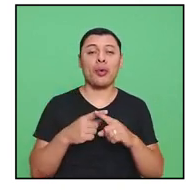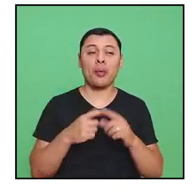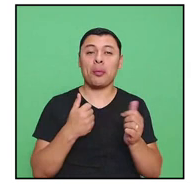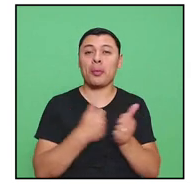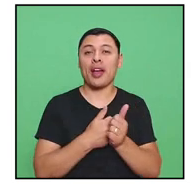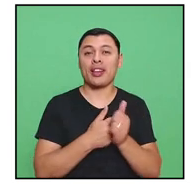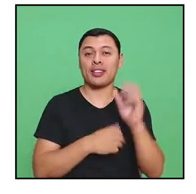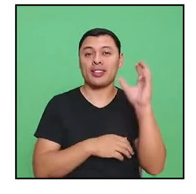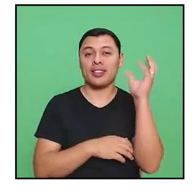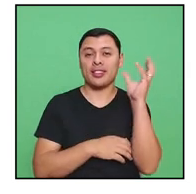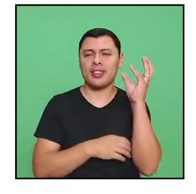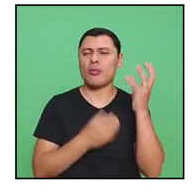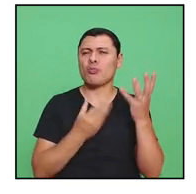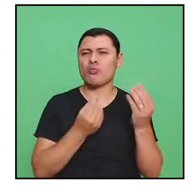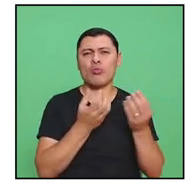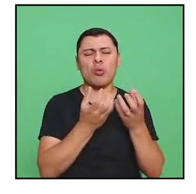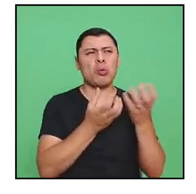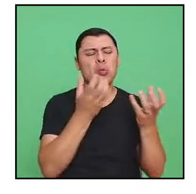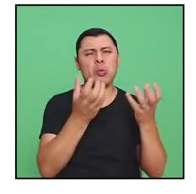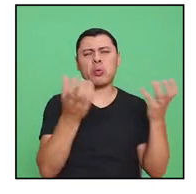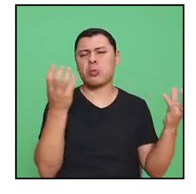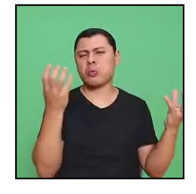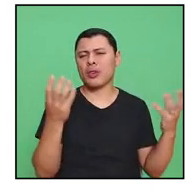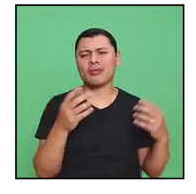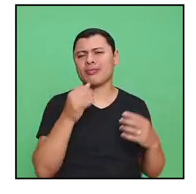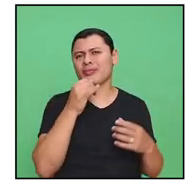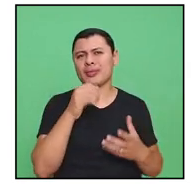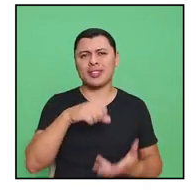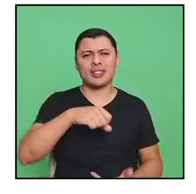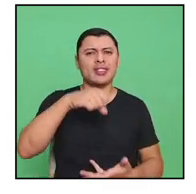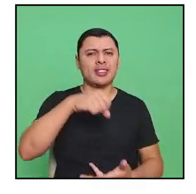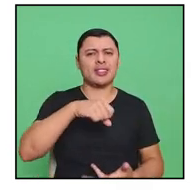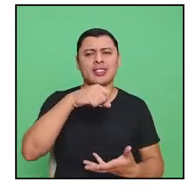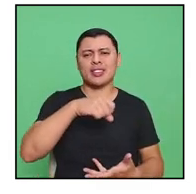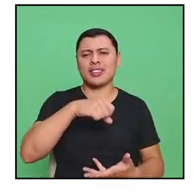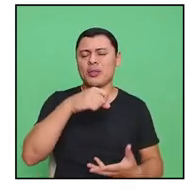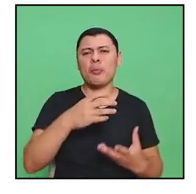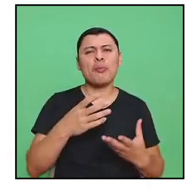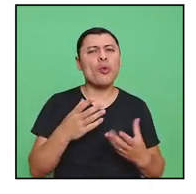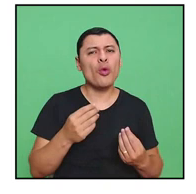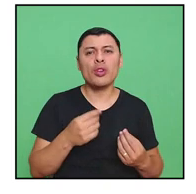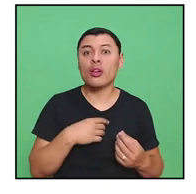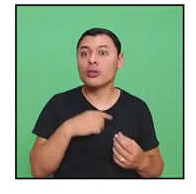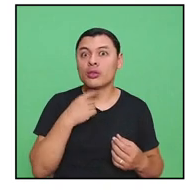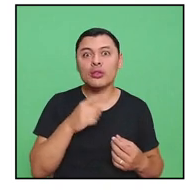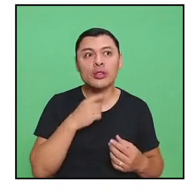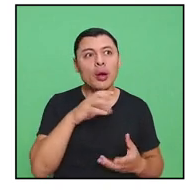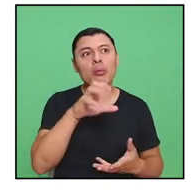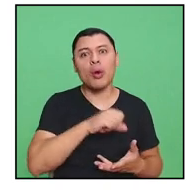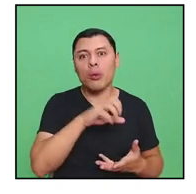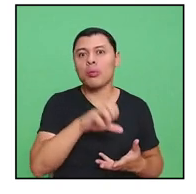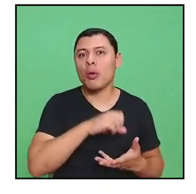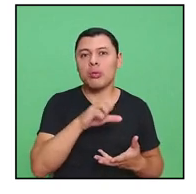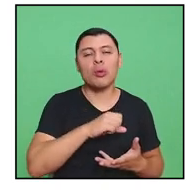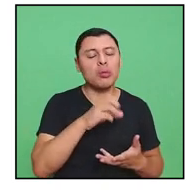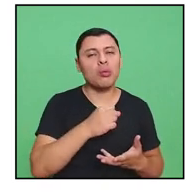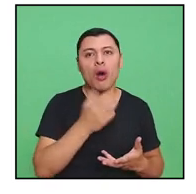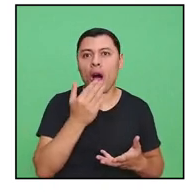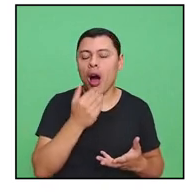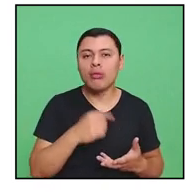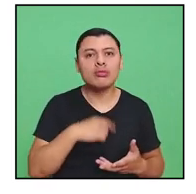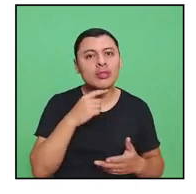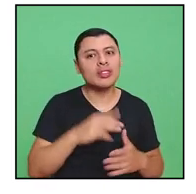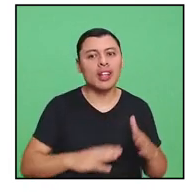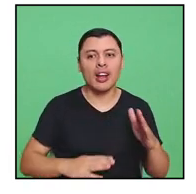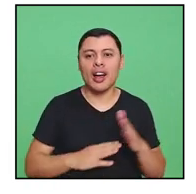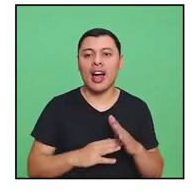monte, é abundante, tem, dá, sei lá, 3 safras por ano, e às vezes eu nem tenho como comer tanta, e aí nessa última safra eu